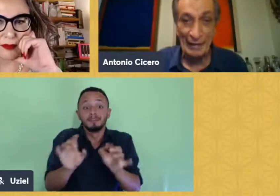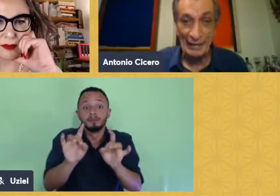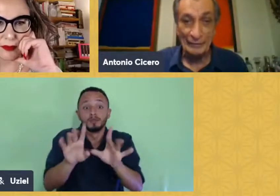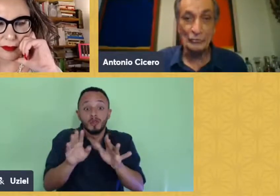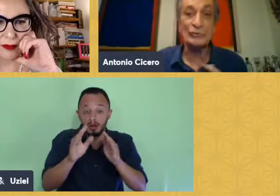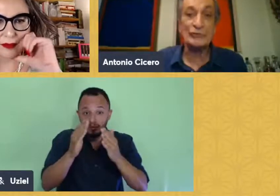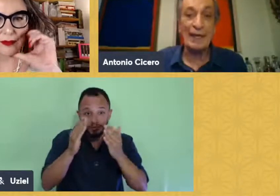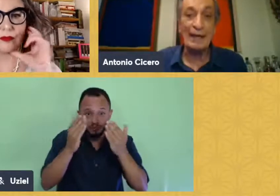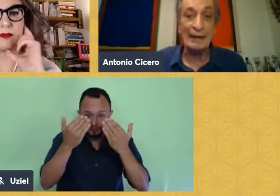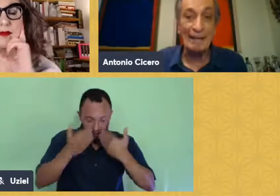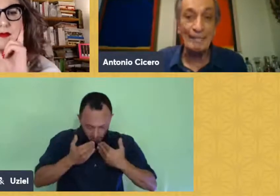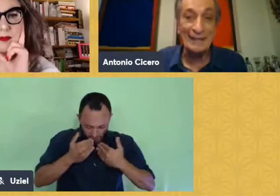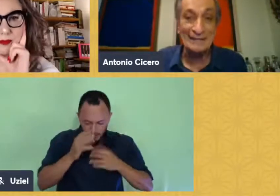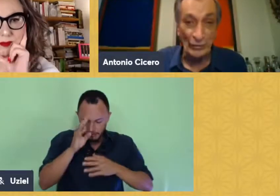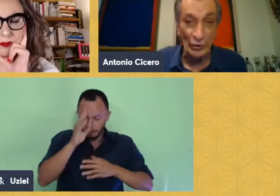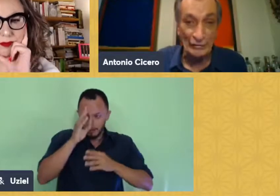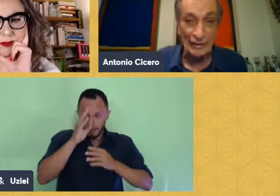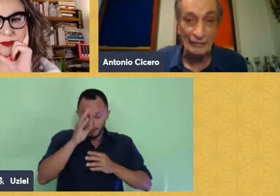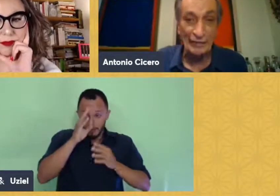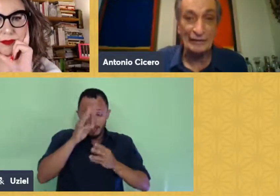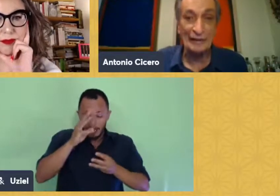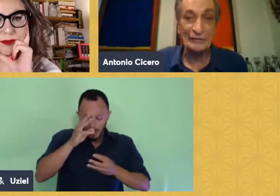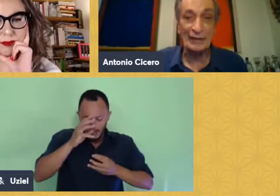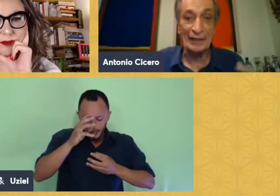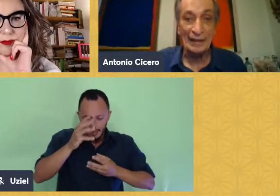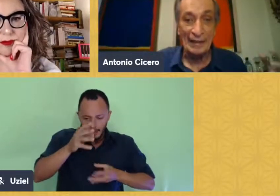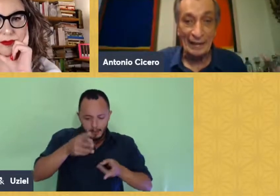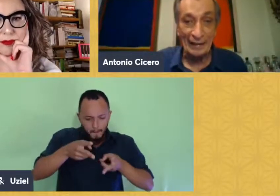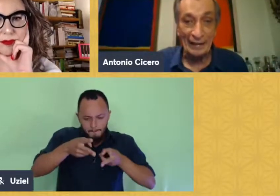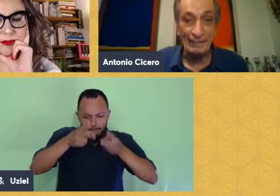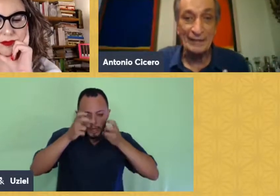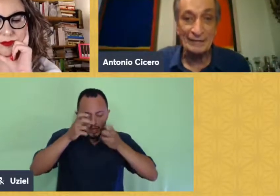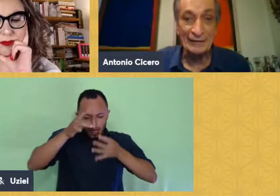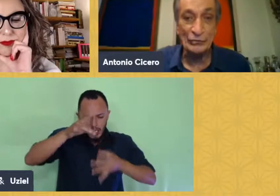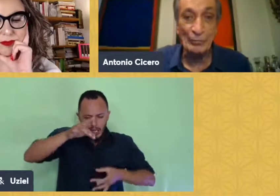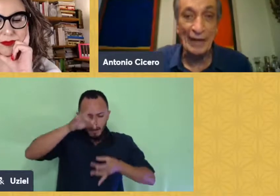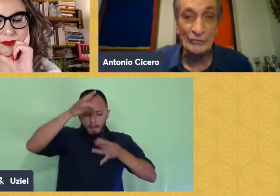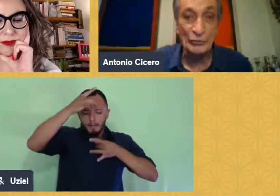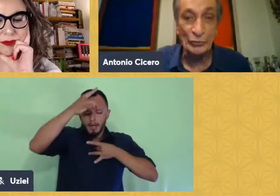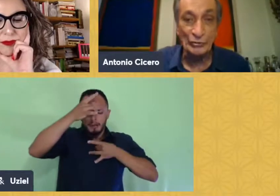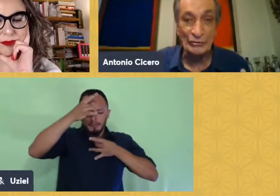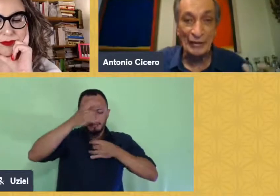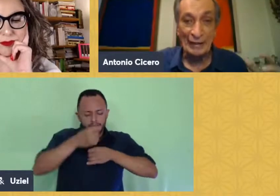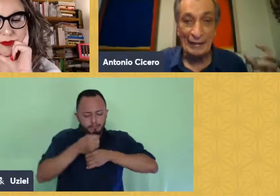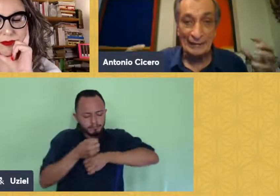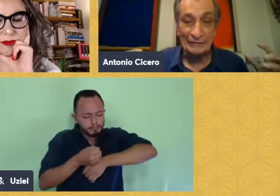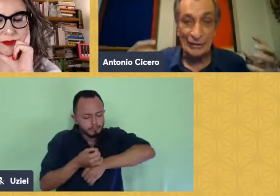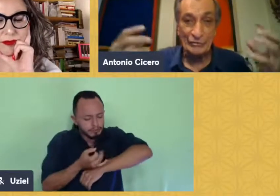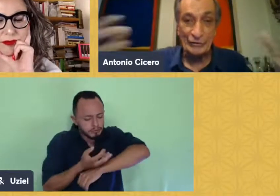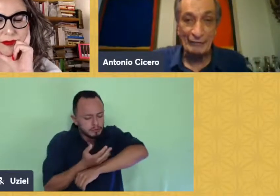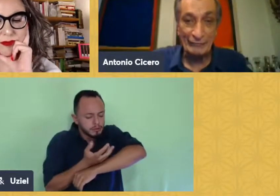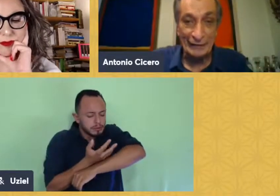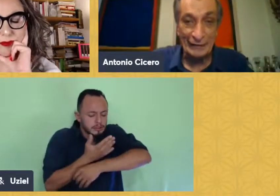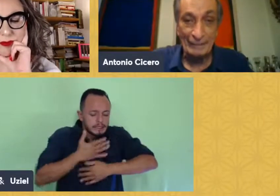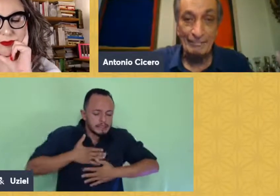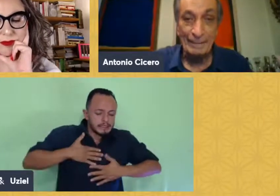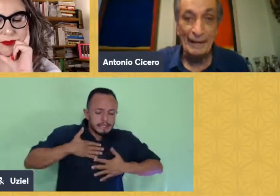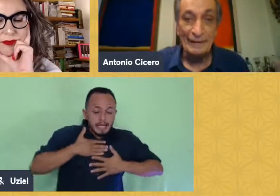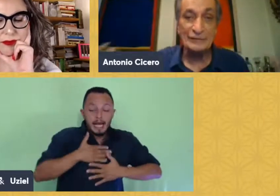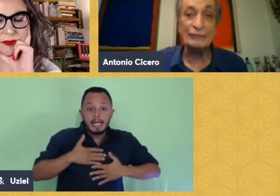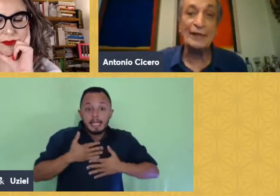não é prazerosa, na verdade ela representa uma atitude diante da